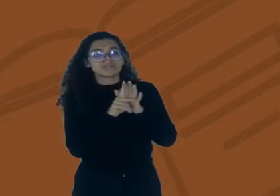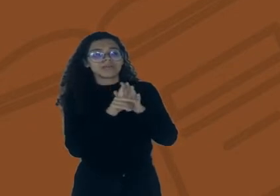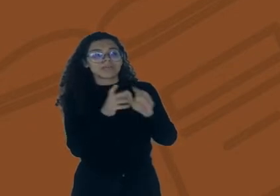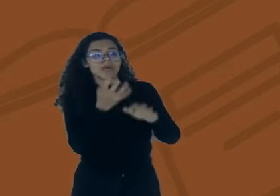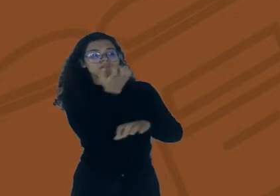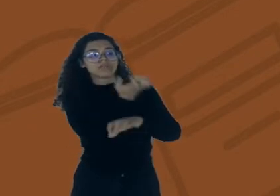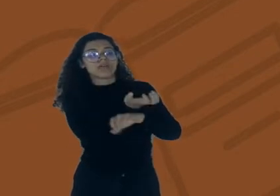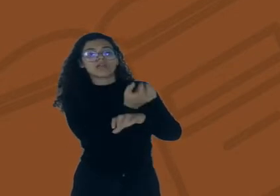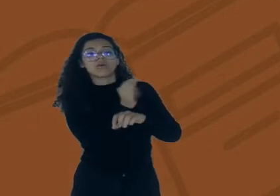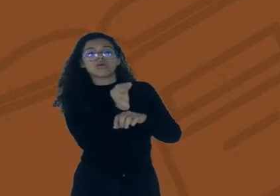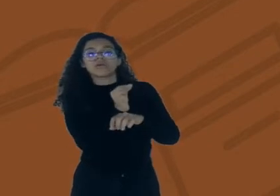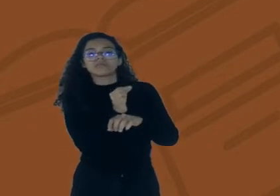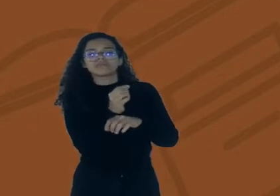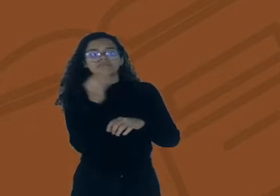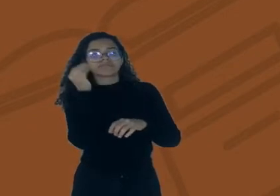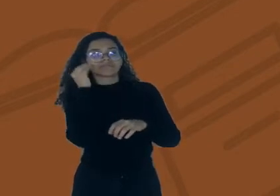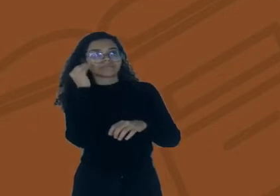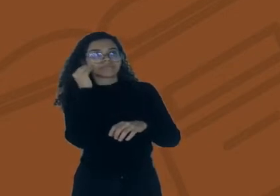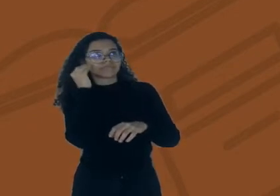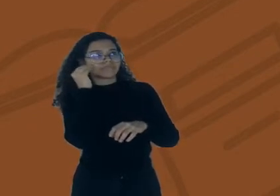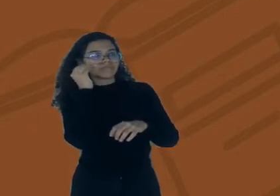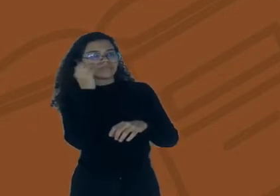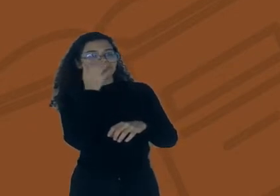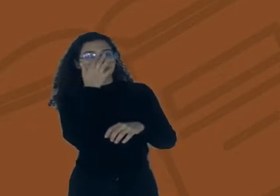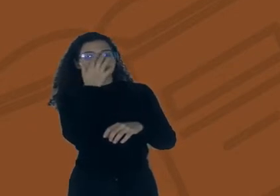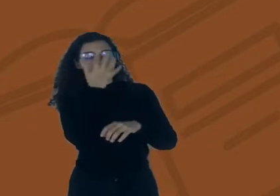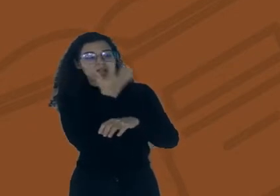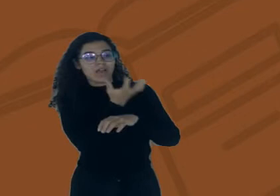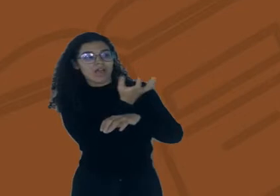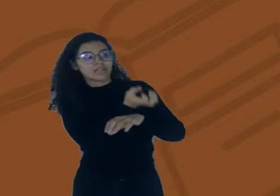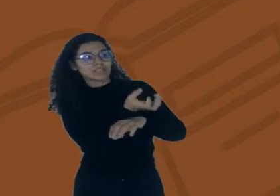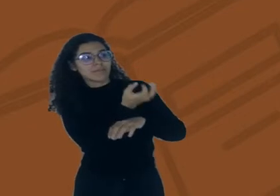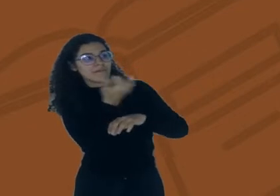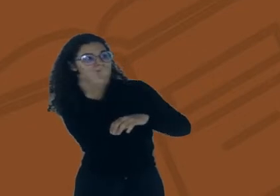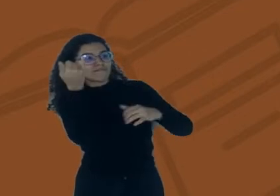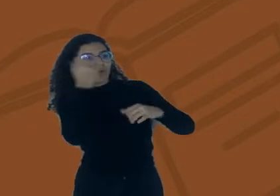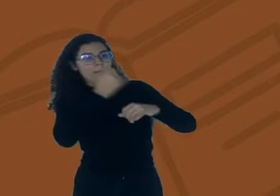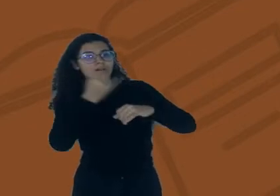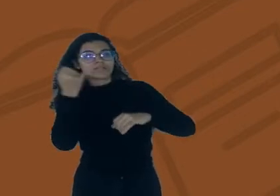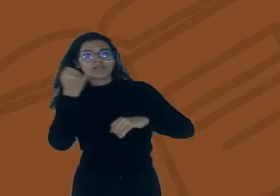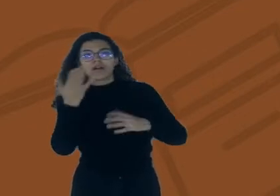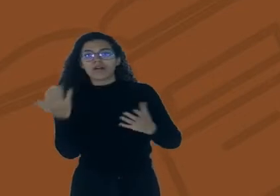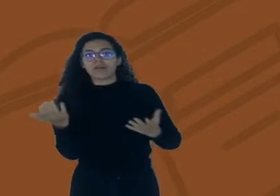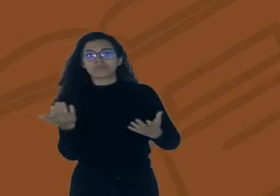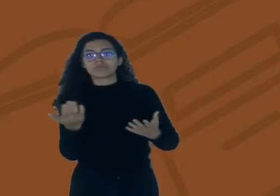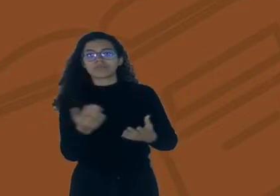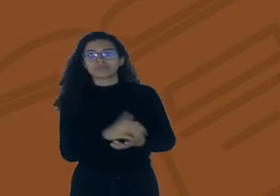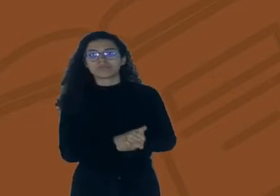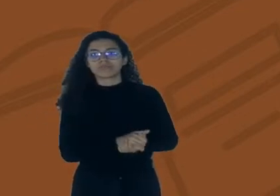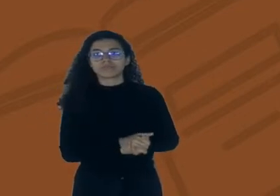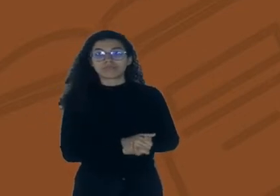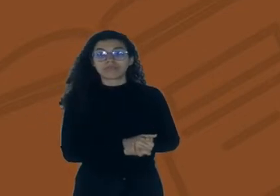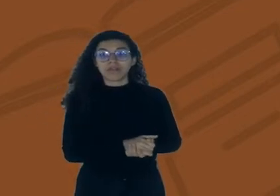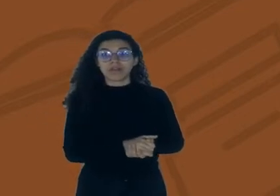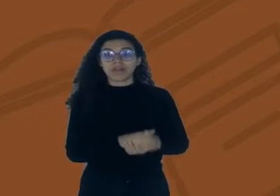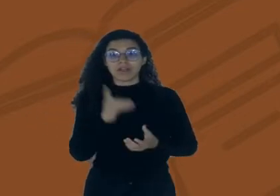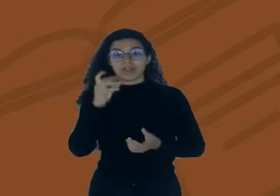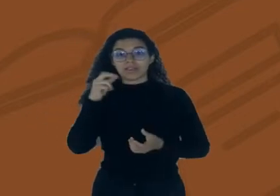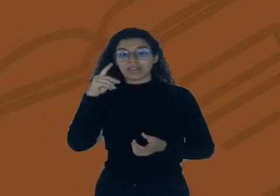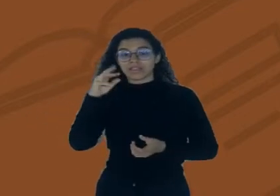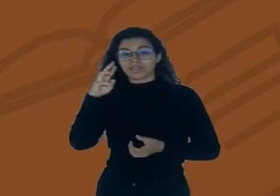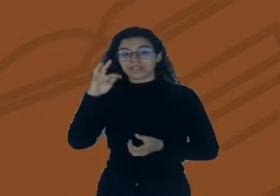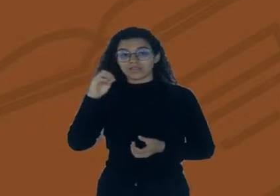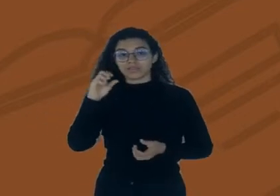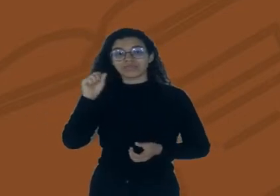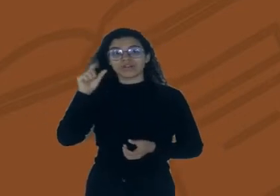ali as ondas eletromagnéticas, captar ali as informações. Então, os dendritos são estruturas do nosso sistema nervoso que